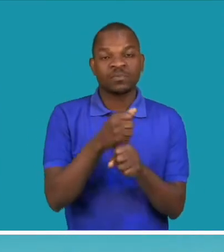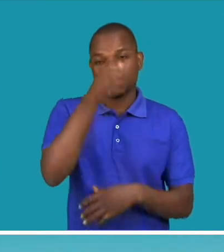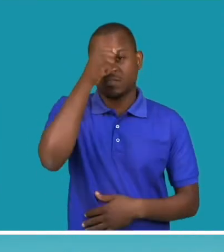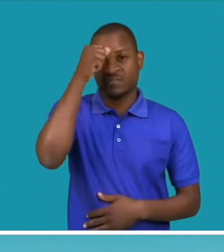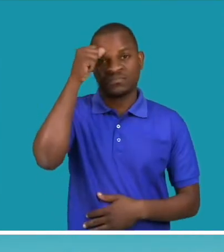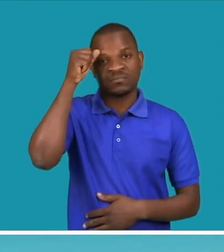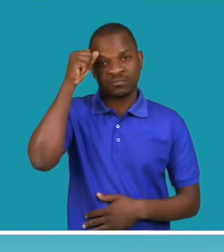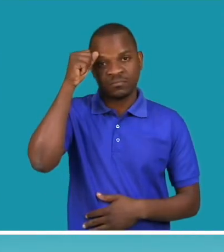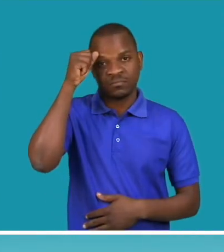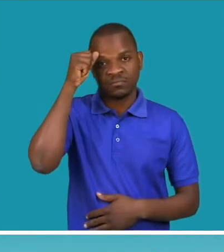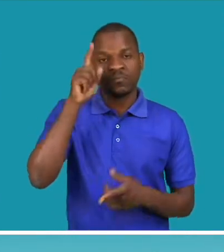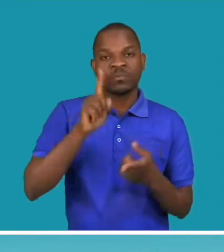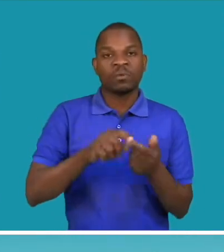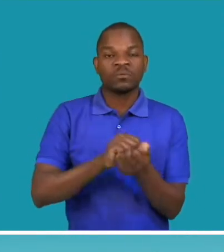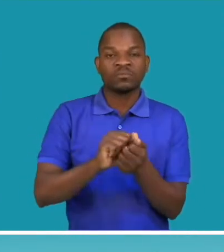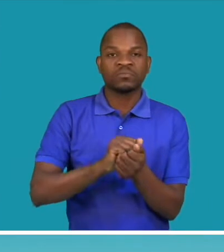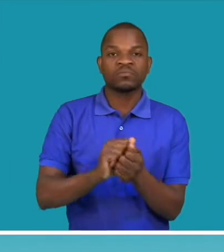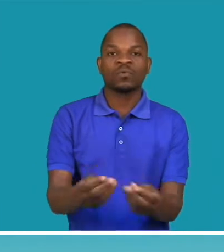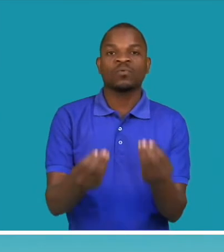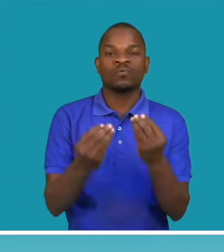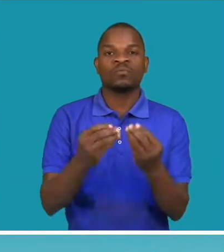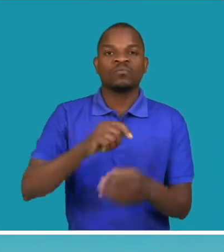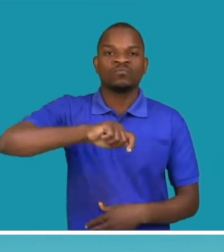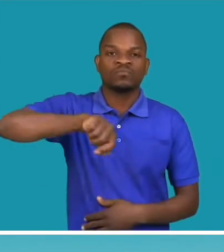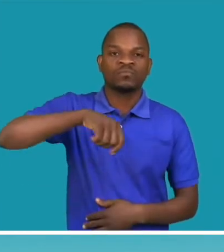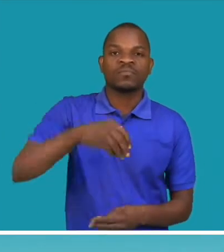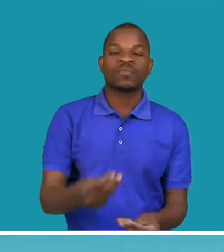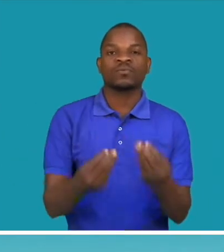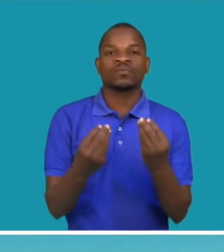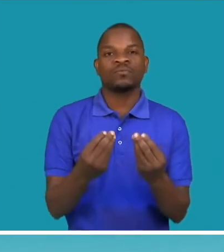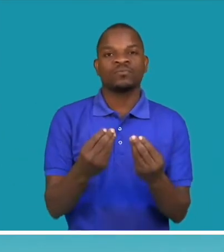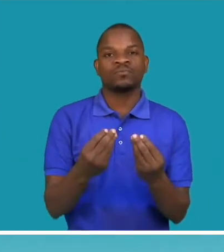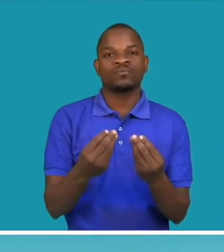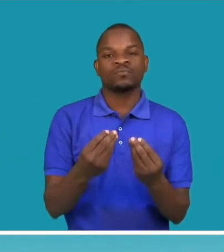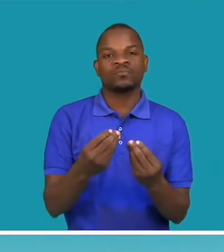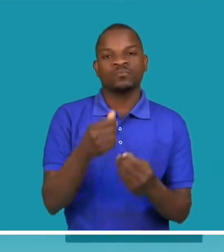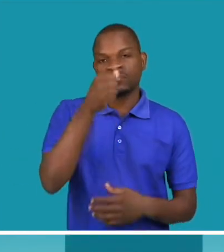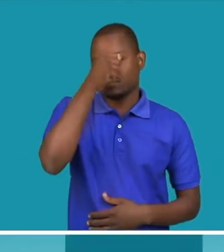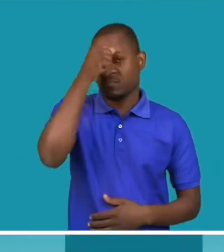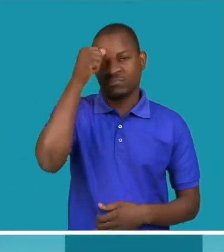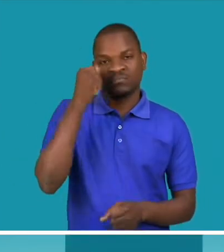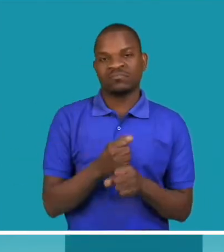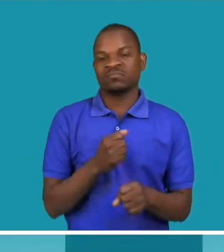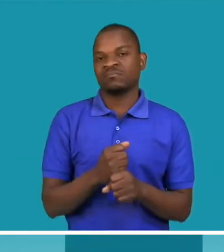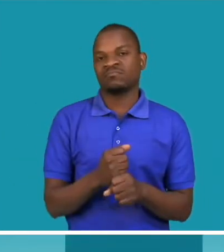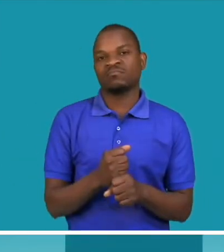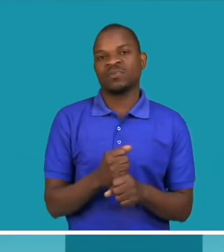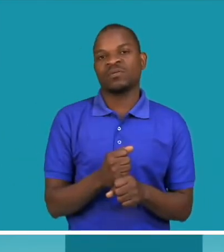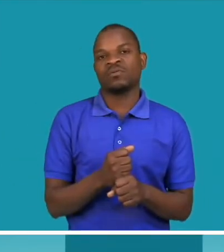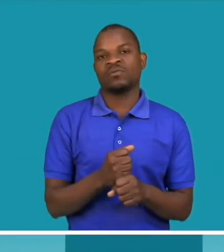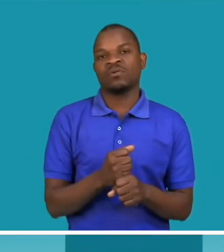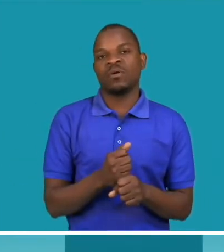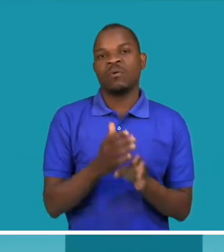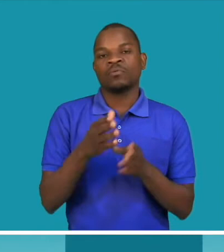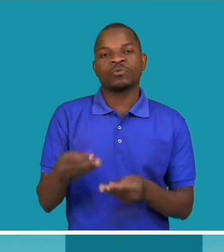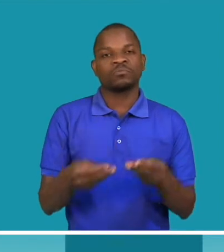vou trabalhar? Como que vai lavar? Como que vai cozinhar? Como que vai fazer o quê? Nós não temos trabalho para